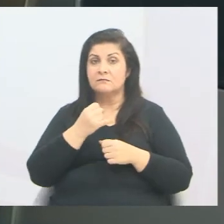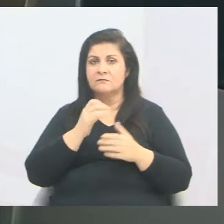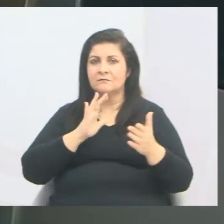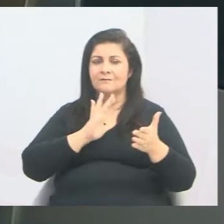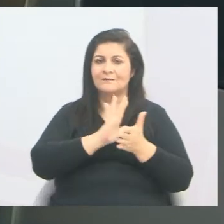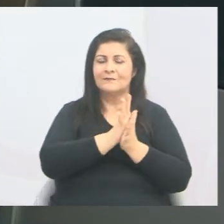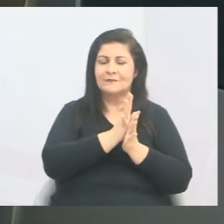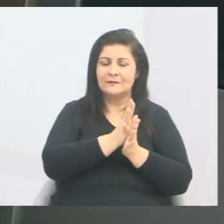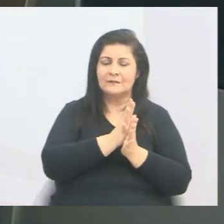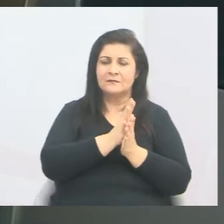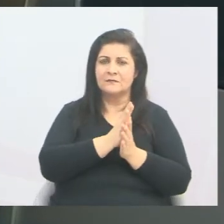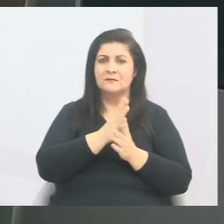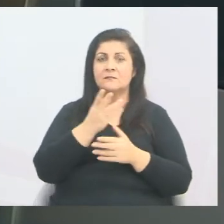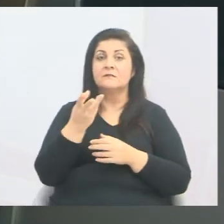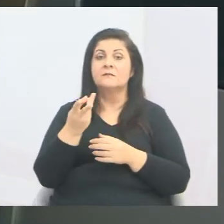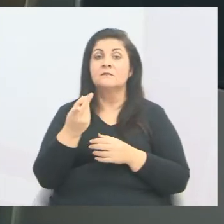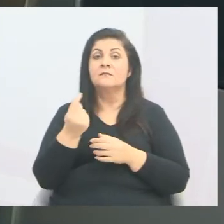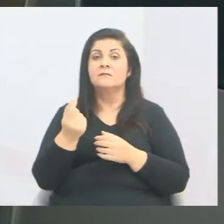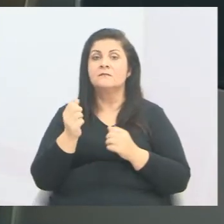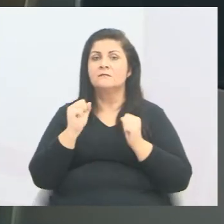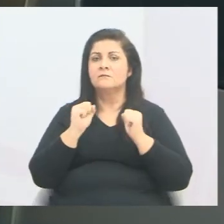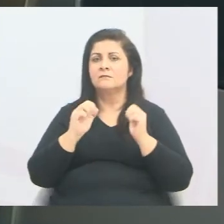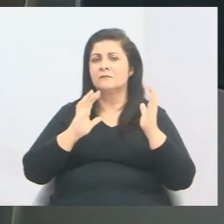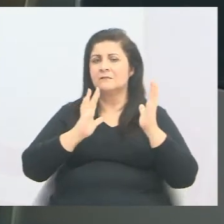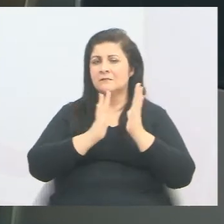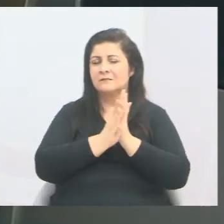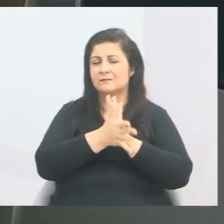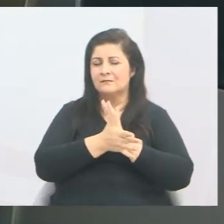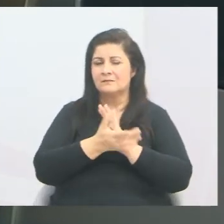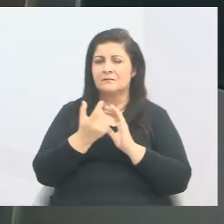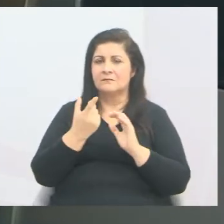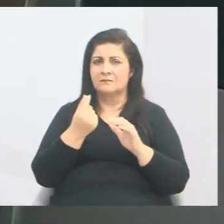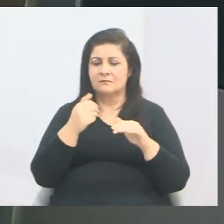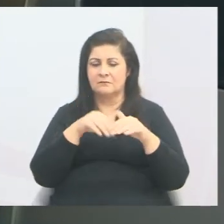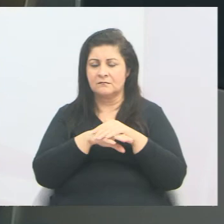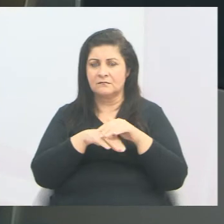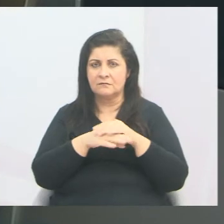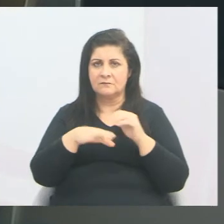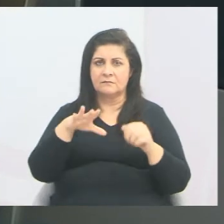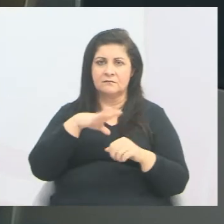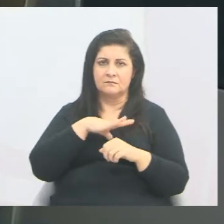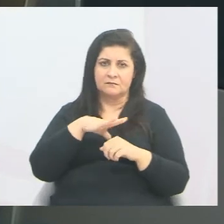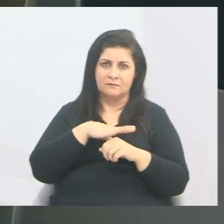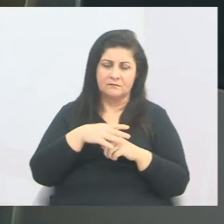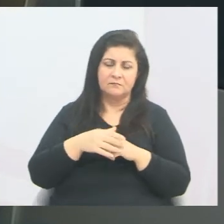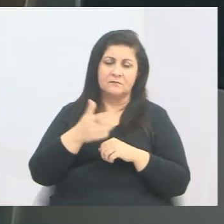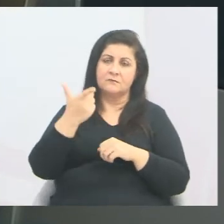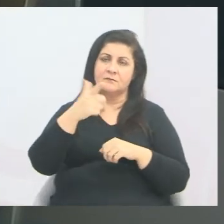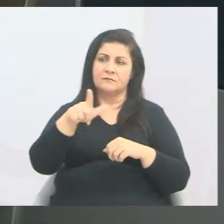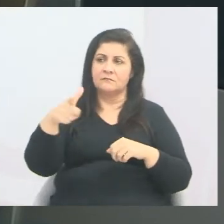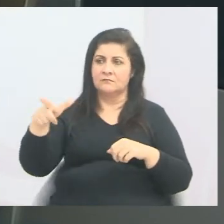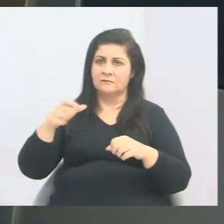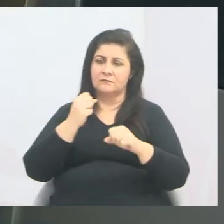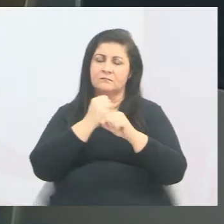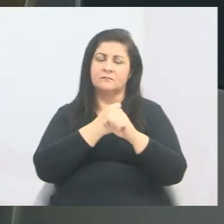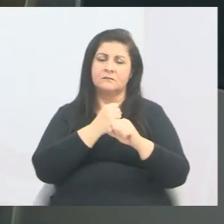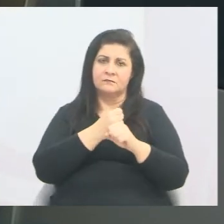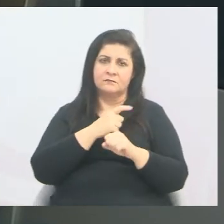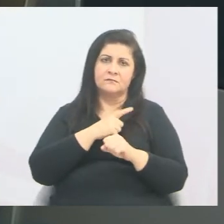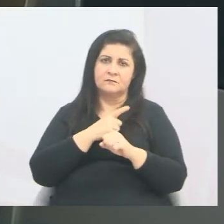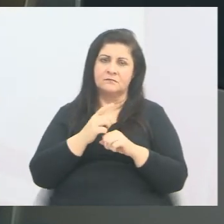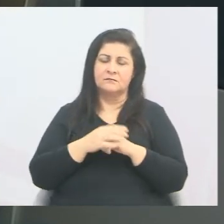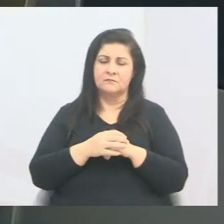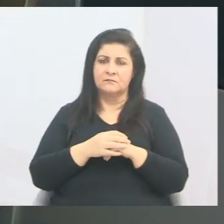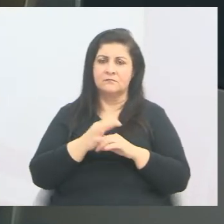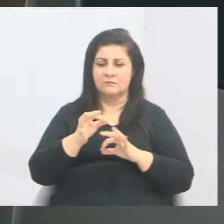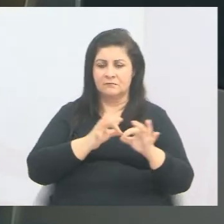impactar e quanto iria impactar nos investimentos da cidade, nas grandes obras que a gente tem, nos